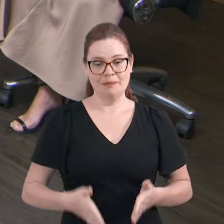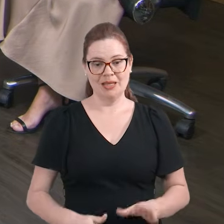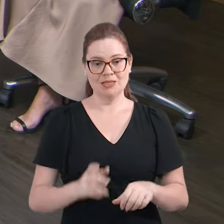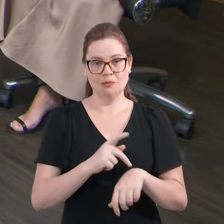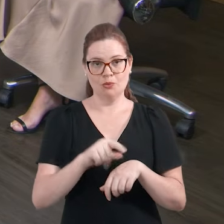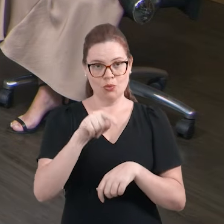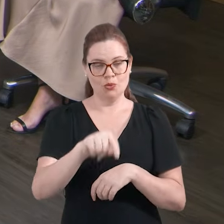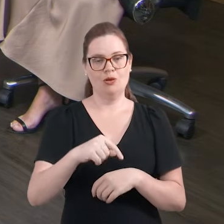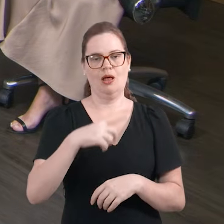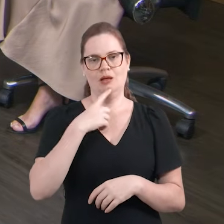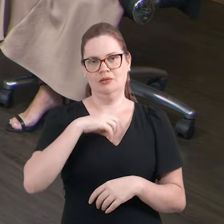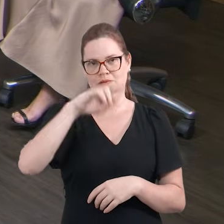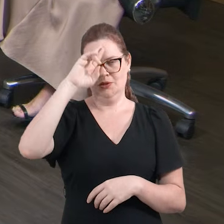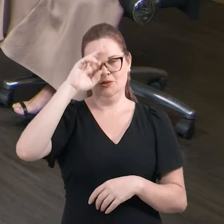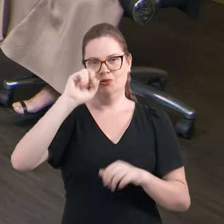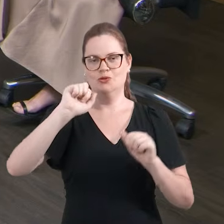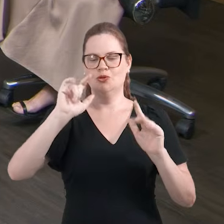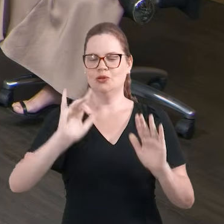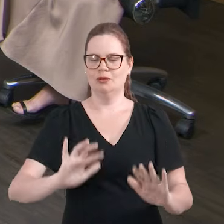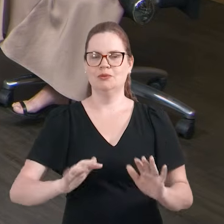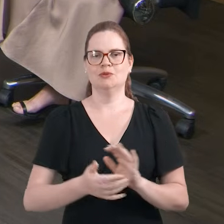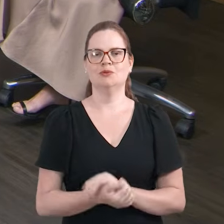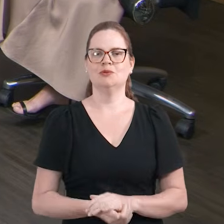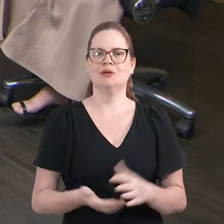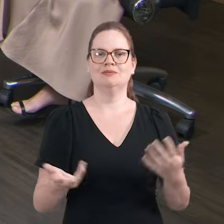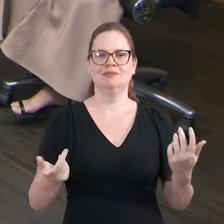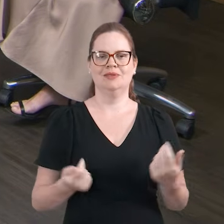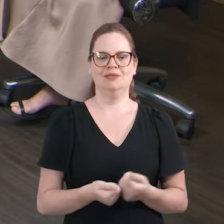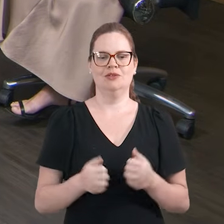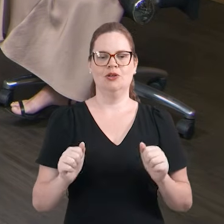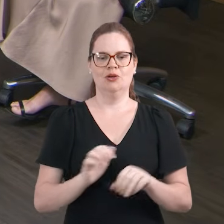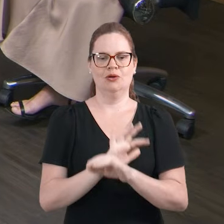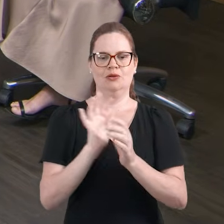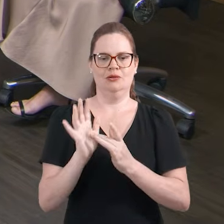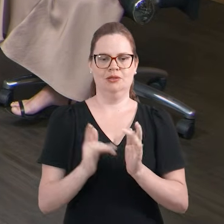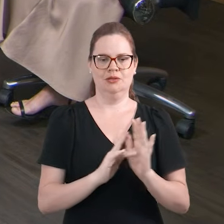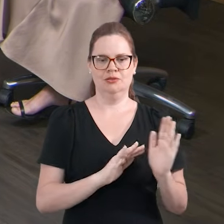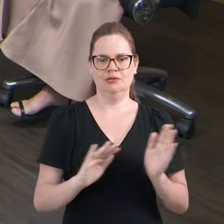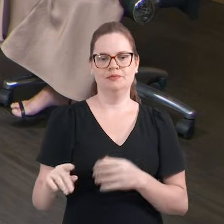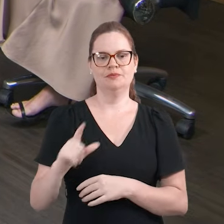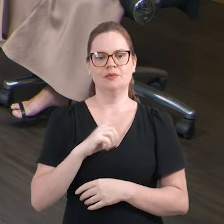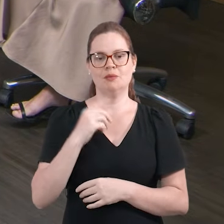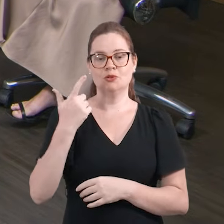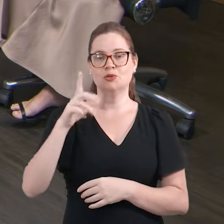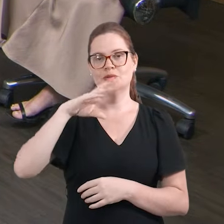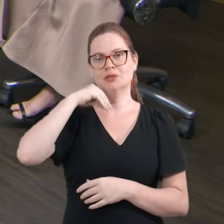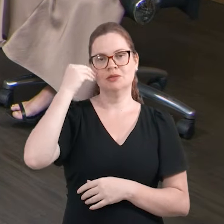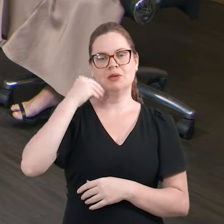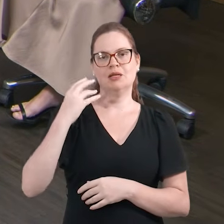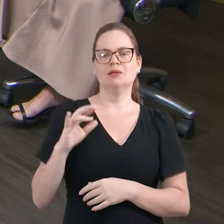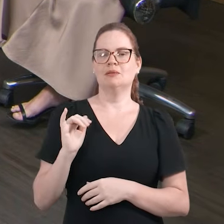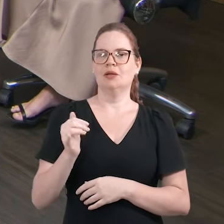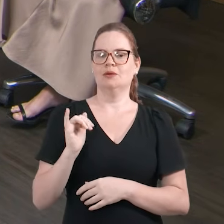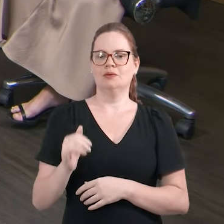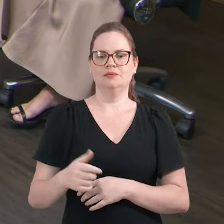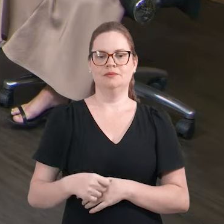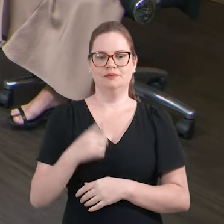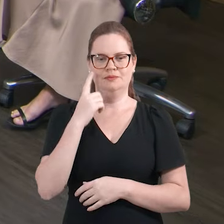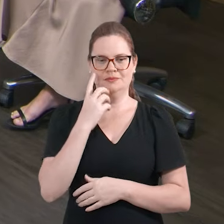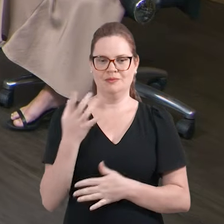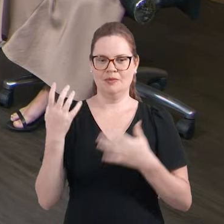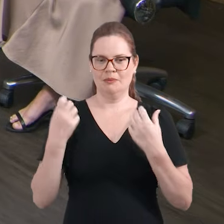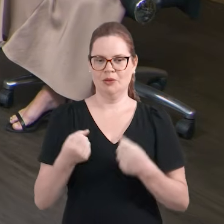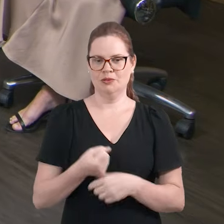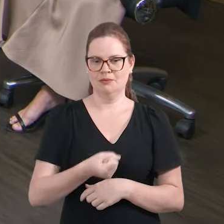abençoado grandemente. Que Glória a bênção. Jesus, que coisa maravilhosa. A gente tem uma experiência aqui para contar. A irmã